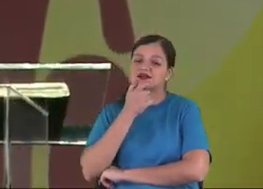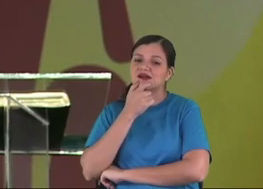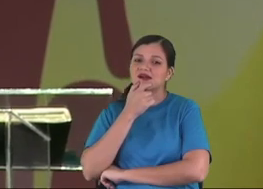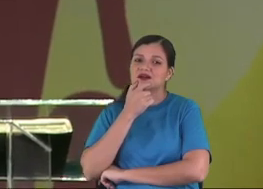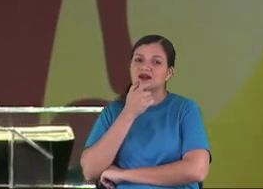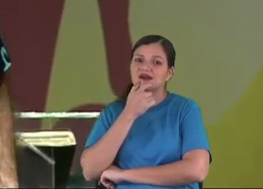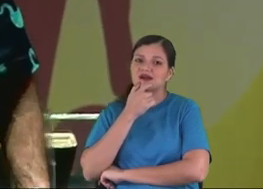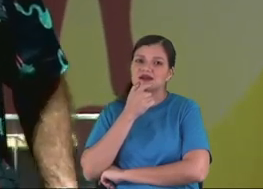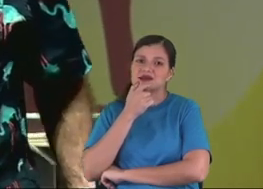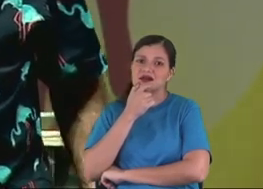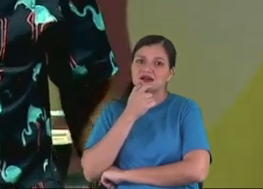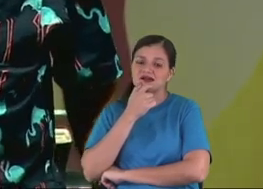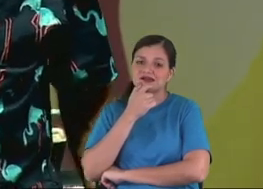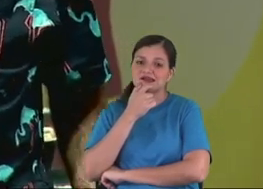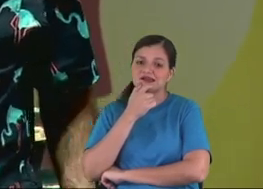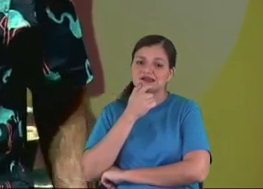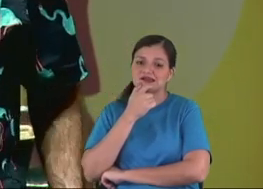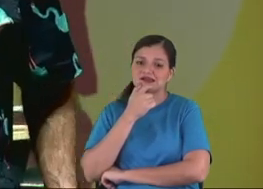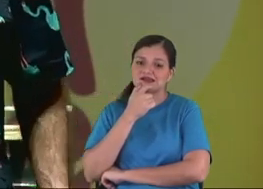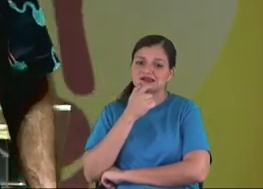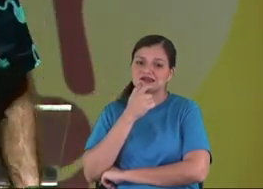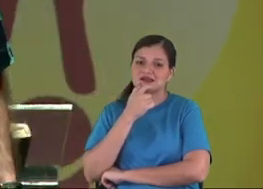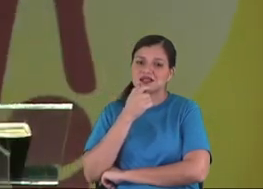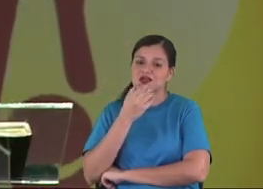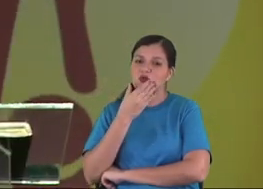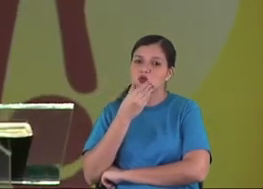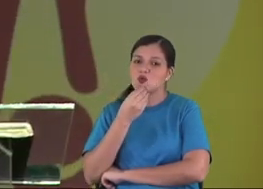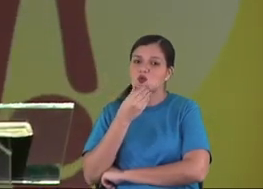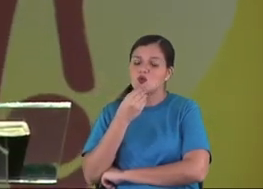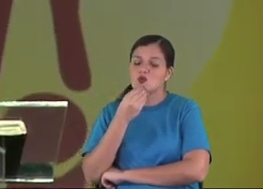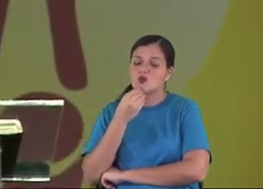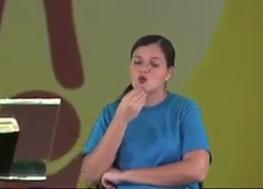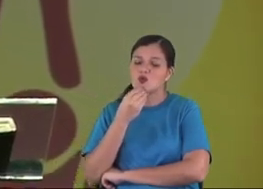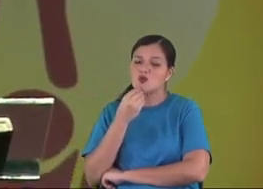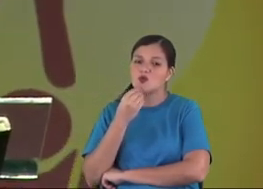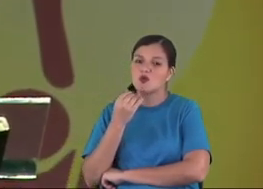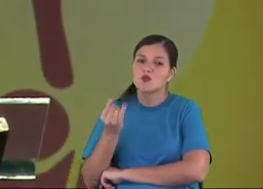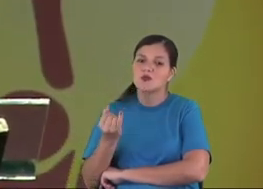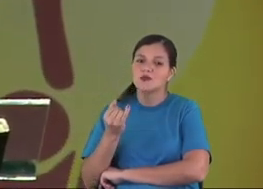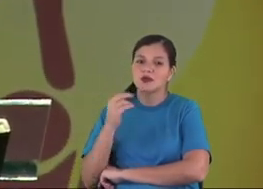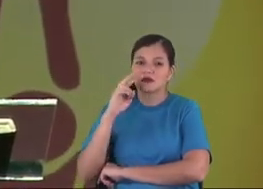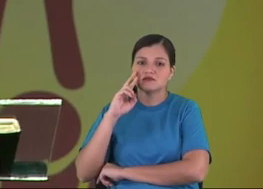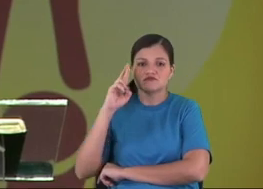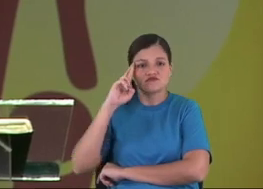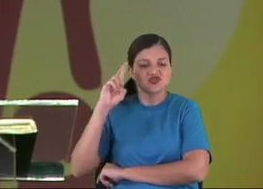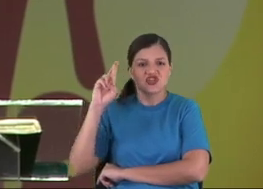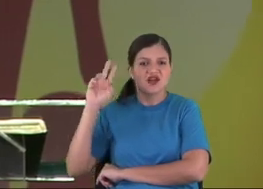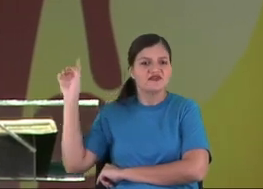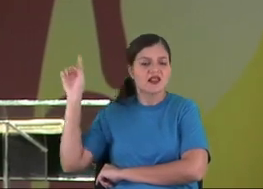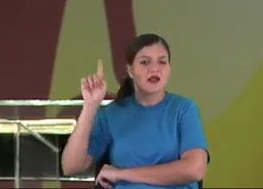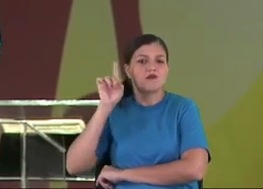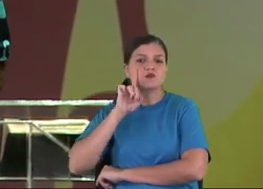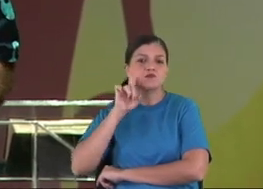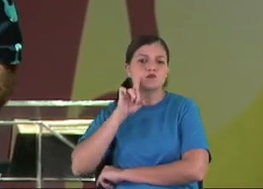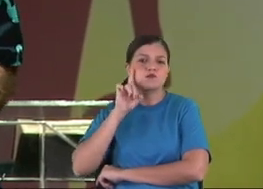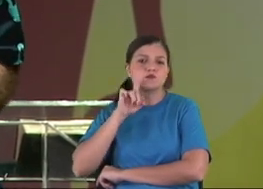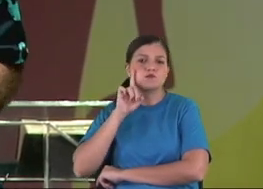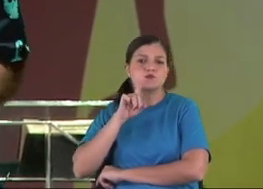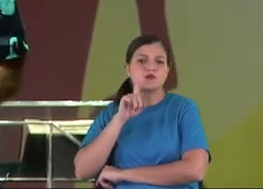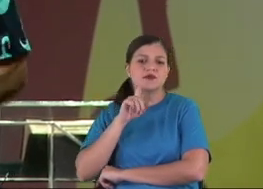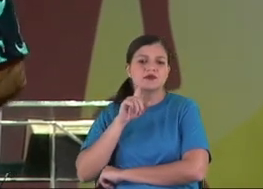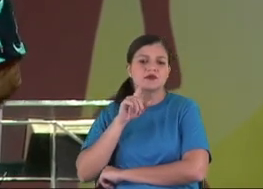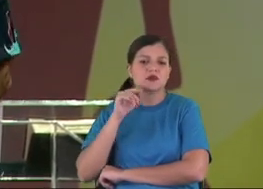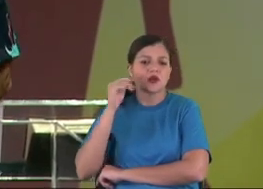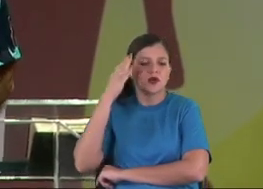dos assessores do Trump, do chefe de um dos departamentos, né, de um dos ministérios, que é o